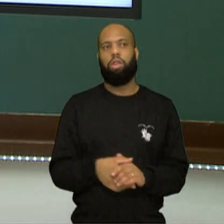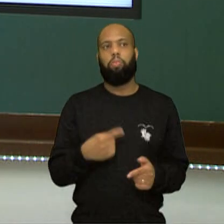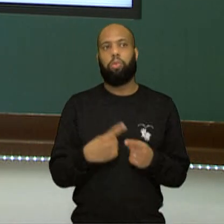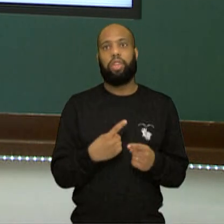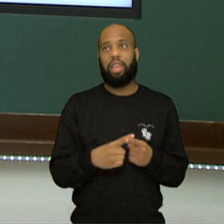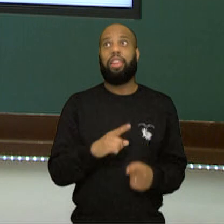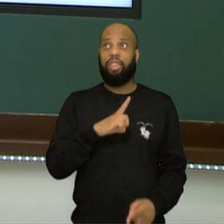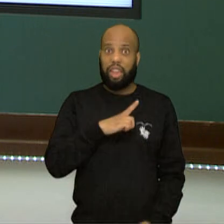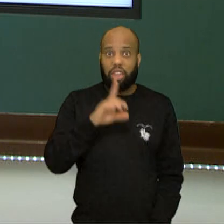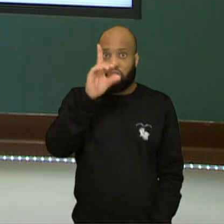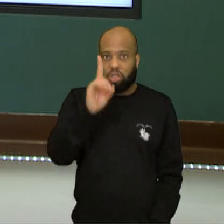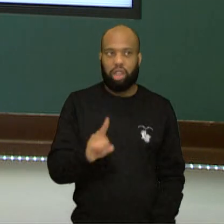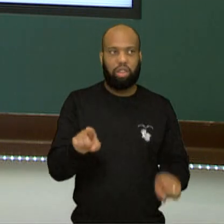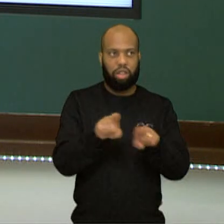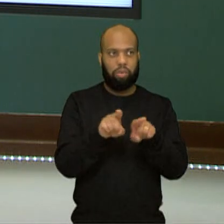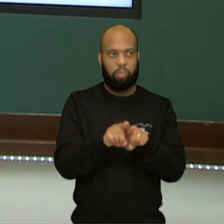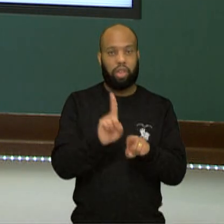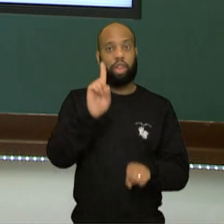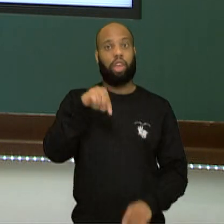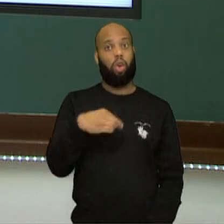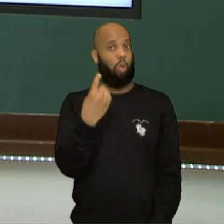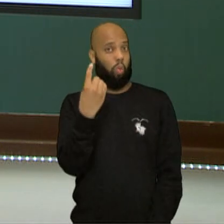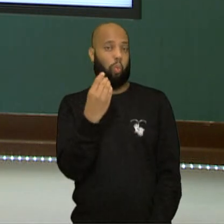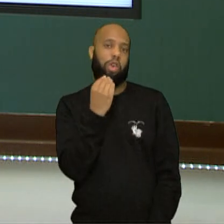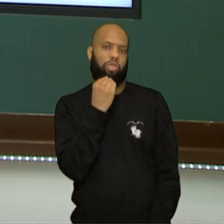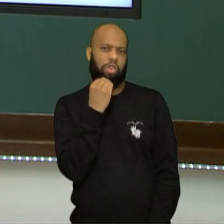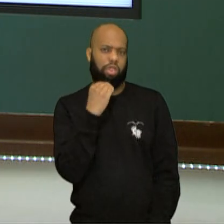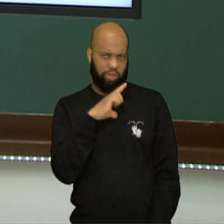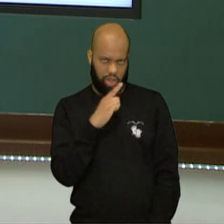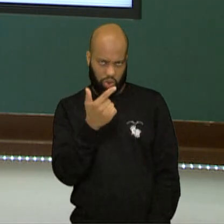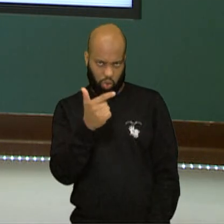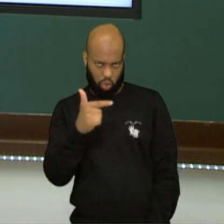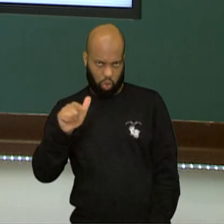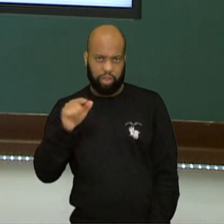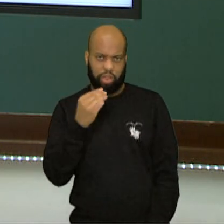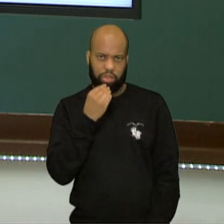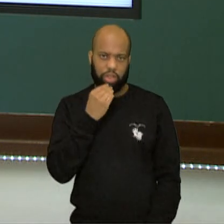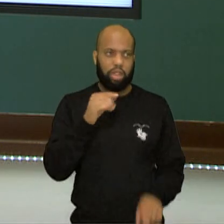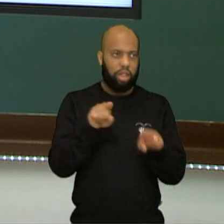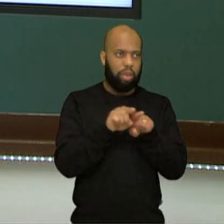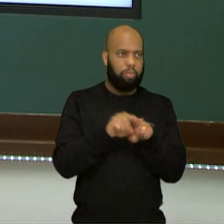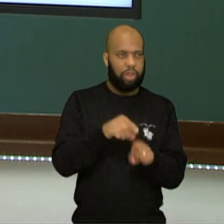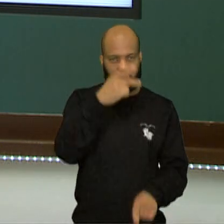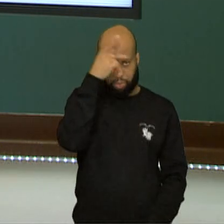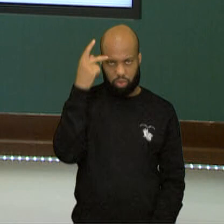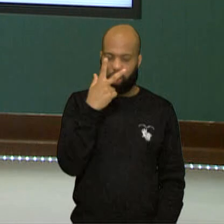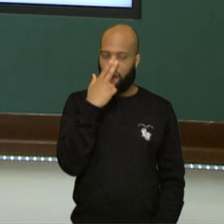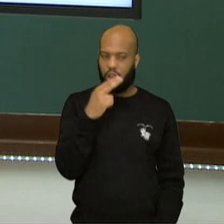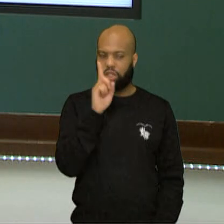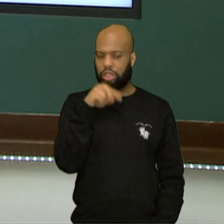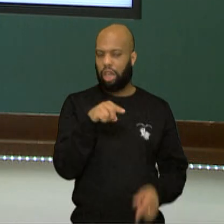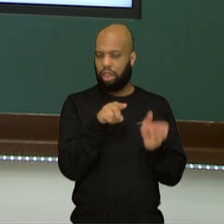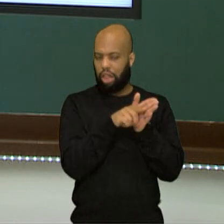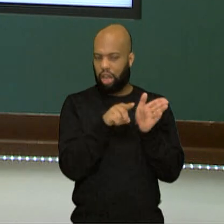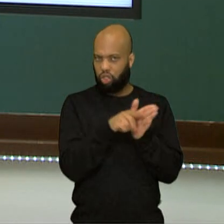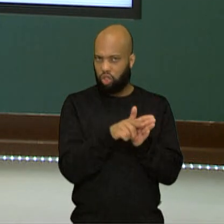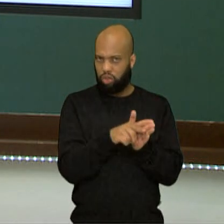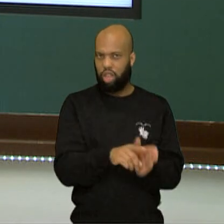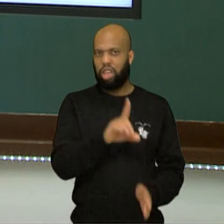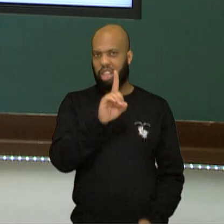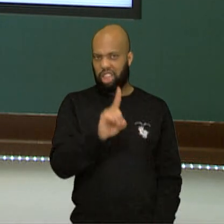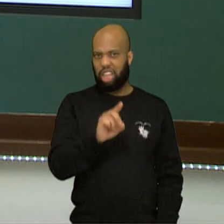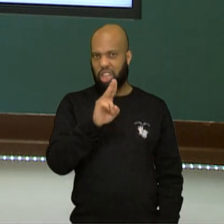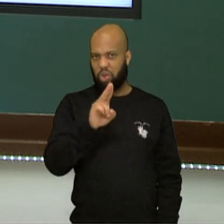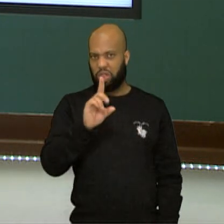desse direito. Essa é uma possibilidade. Será que tem outras possibilidades que as pessoas acham negativos à Declaração de Direitos